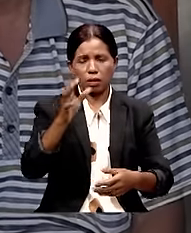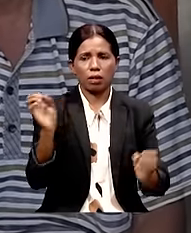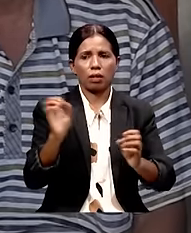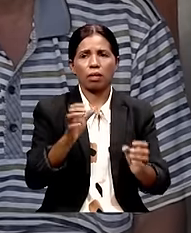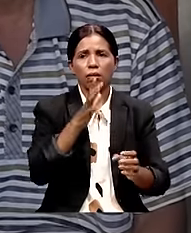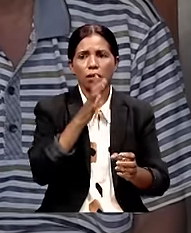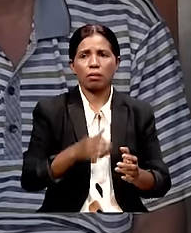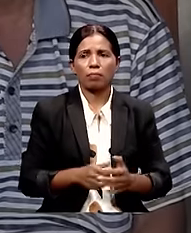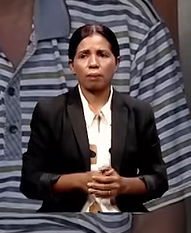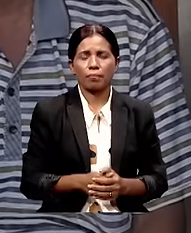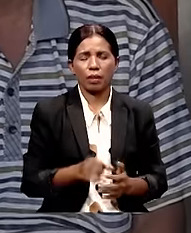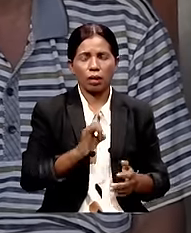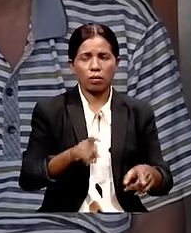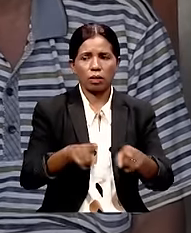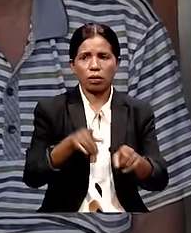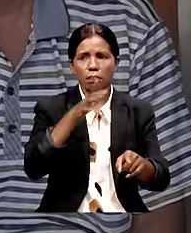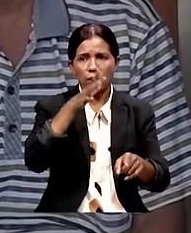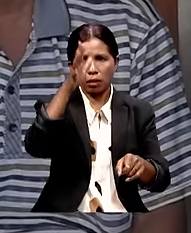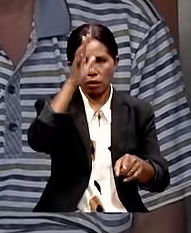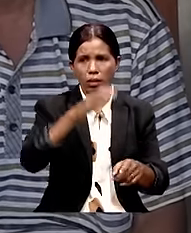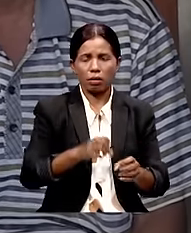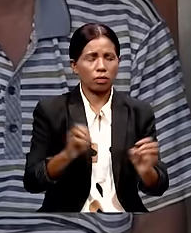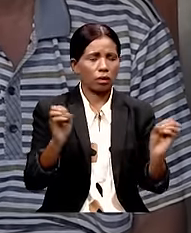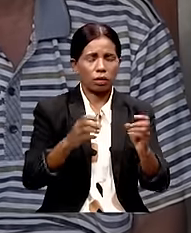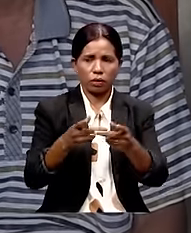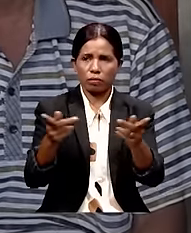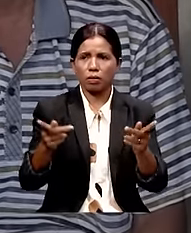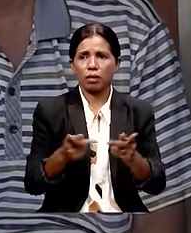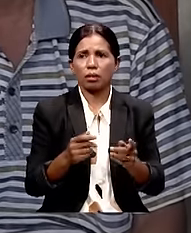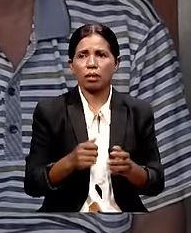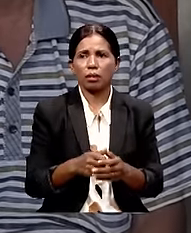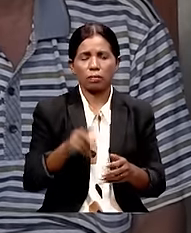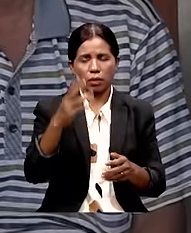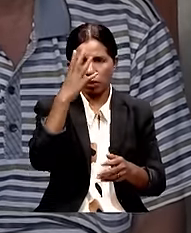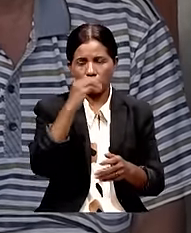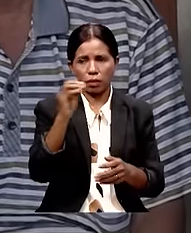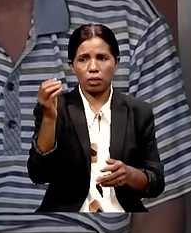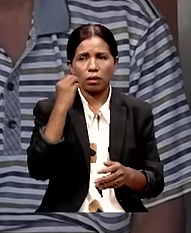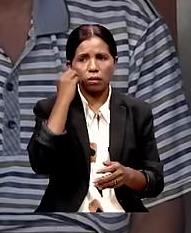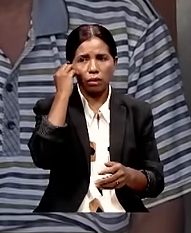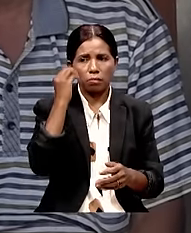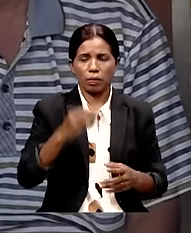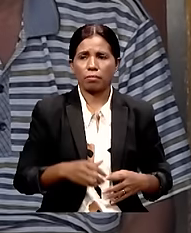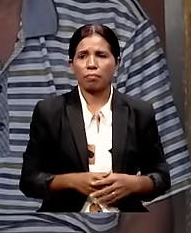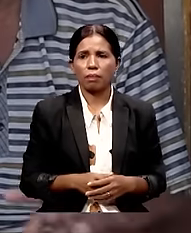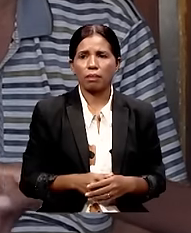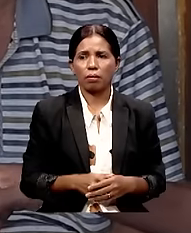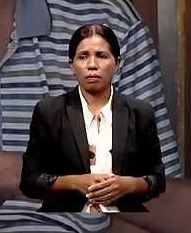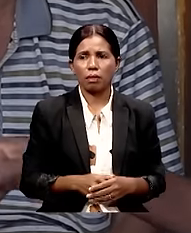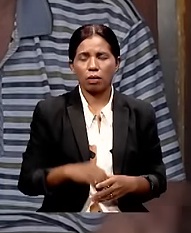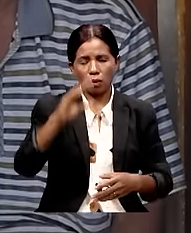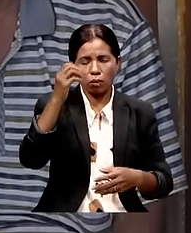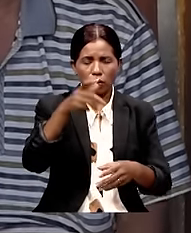I hau nura ina amang amnera ho hau ni firkuan la iya fating. Ni mesek mag to belu mularang. Or kalang ne hau ni atu mate.